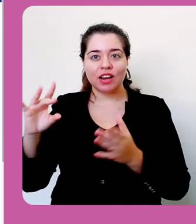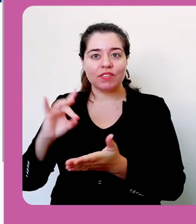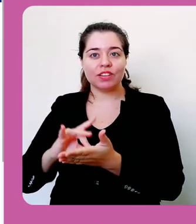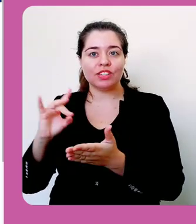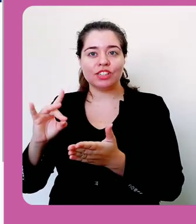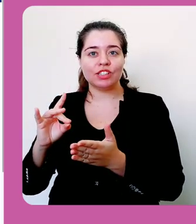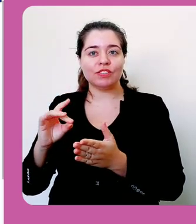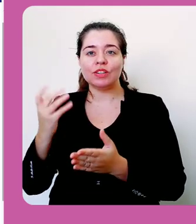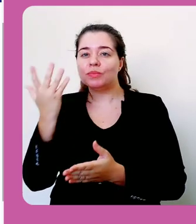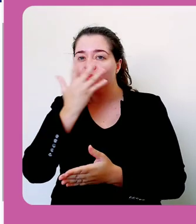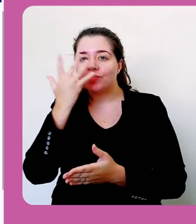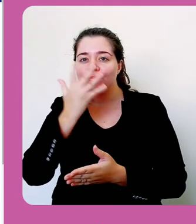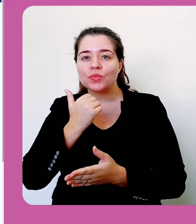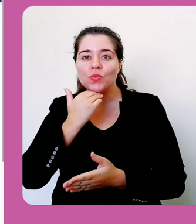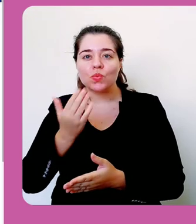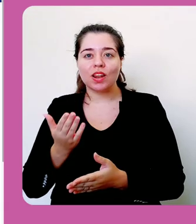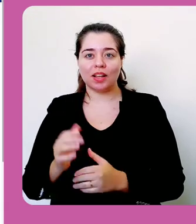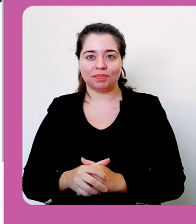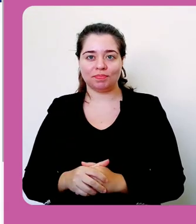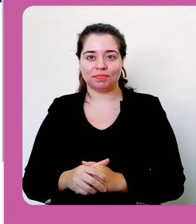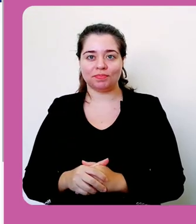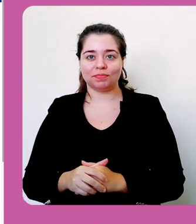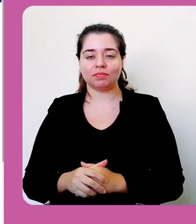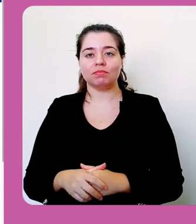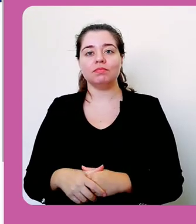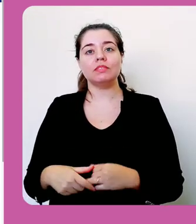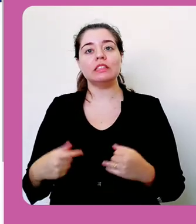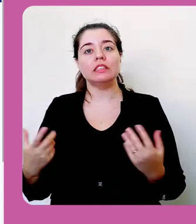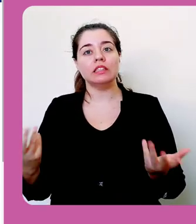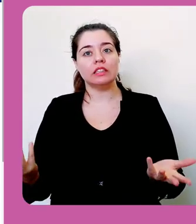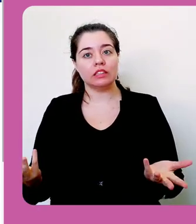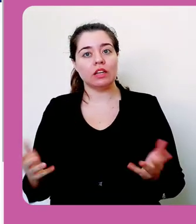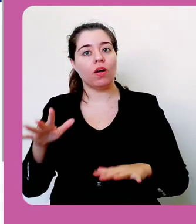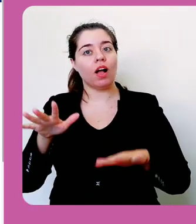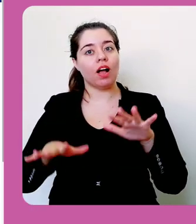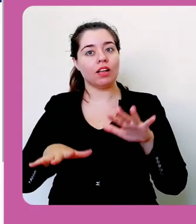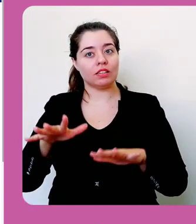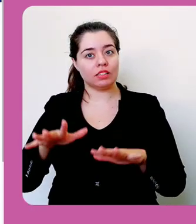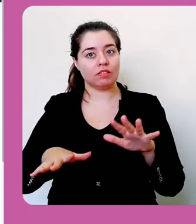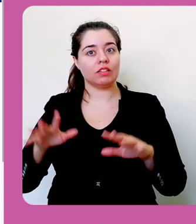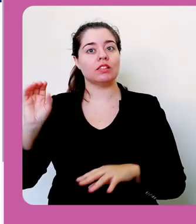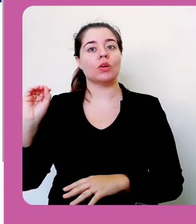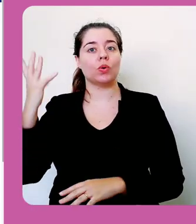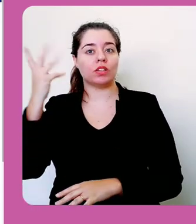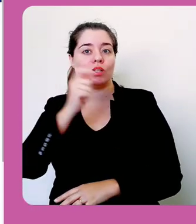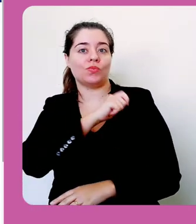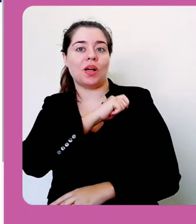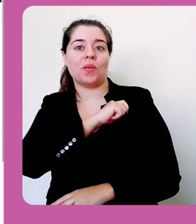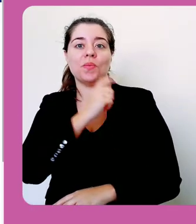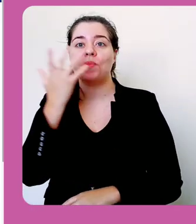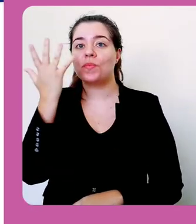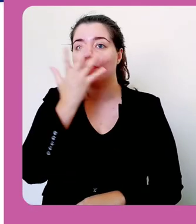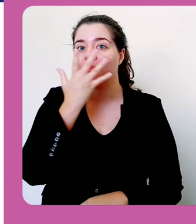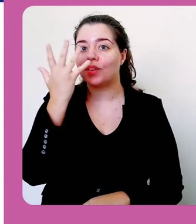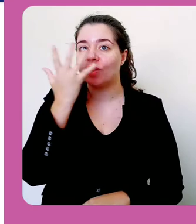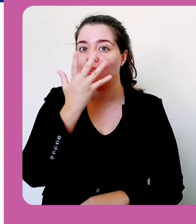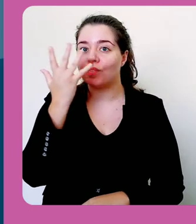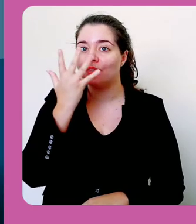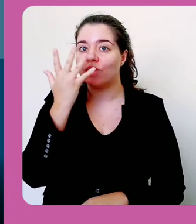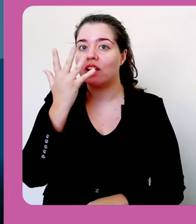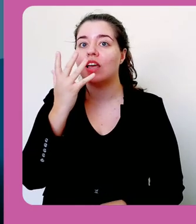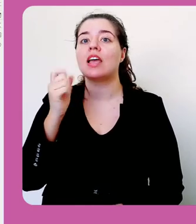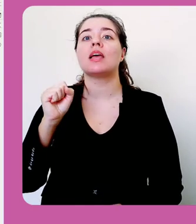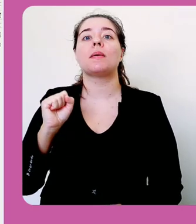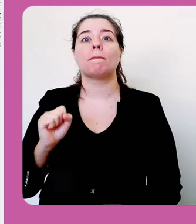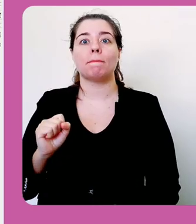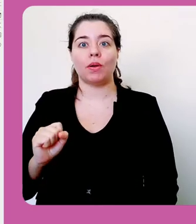às vezes o aluno pode não ver isso aqui e pode esquecer de enviar a tarefa. Tá certo?